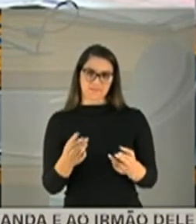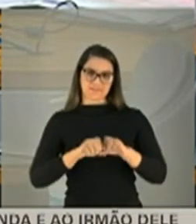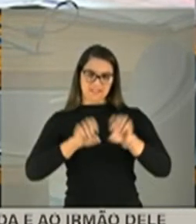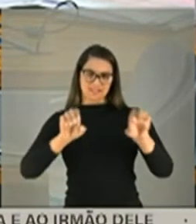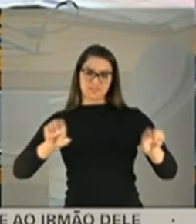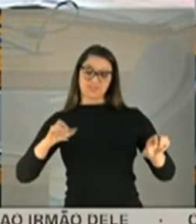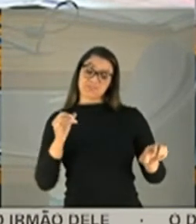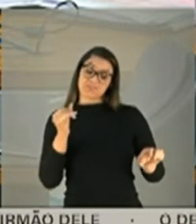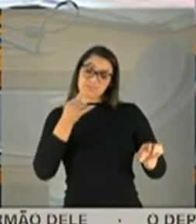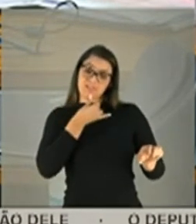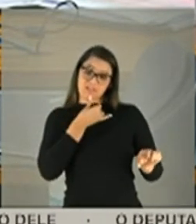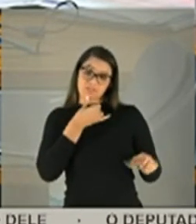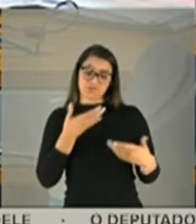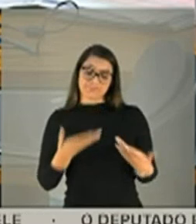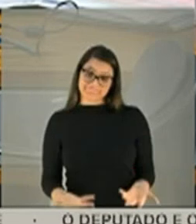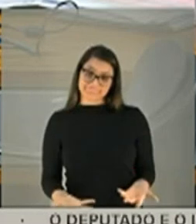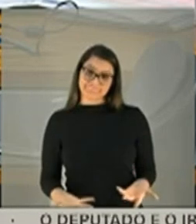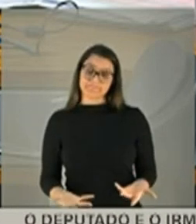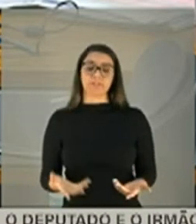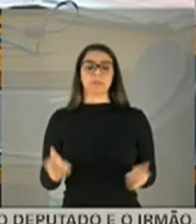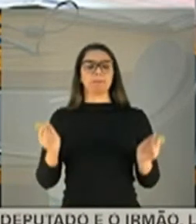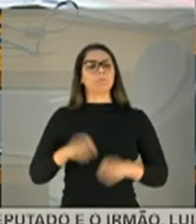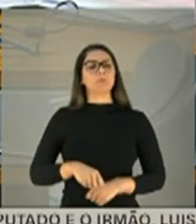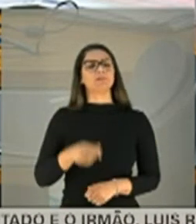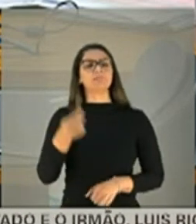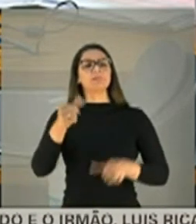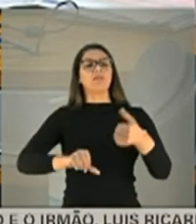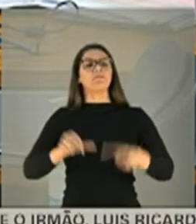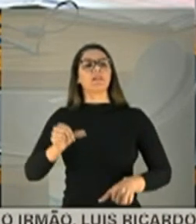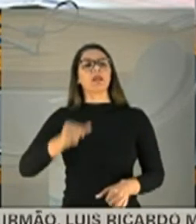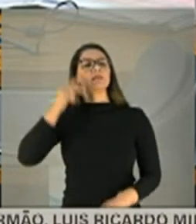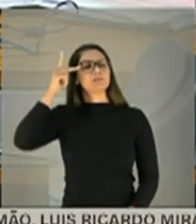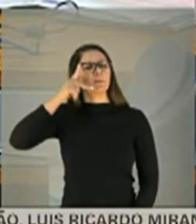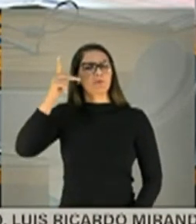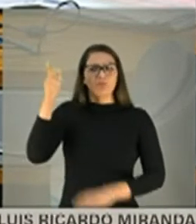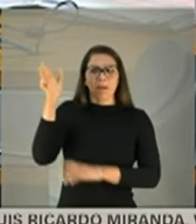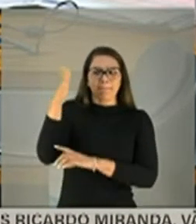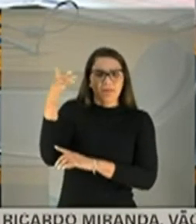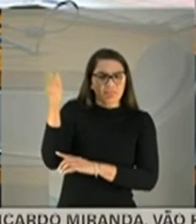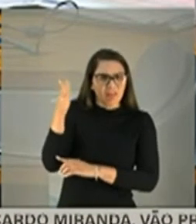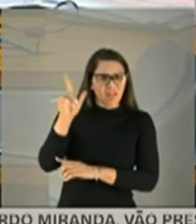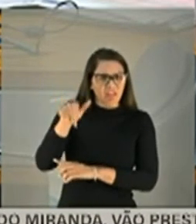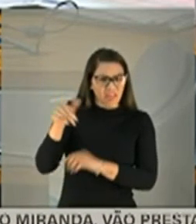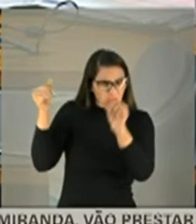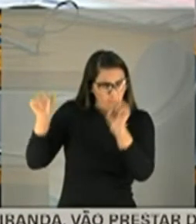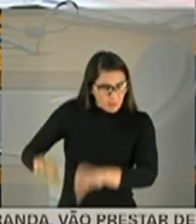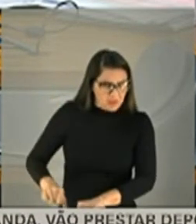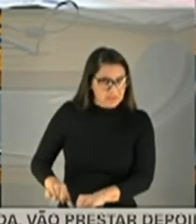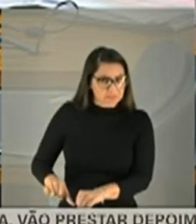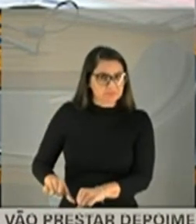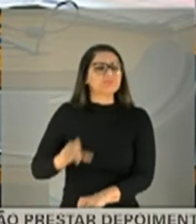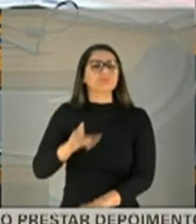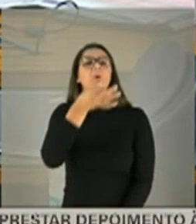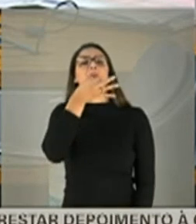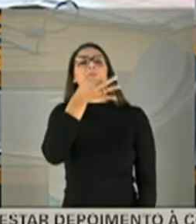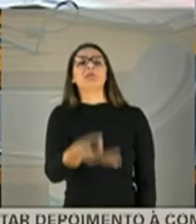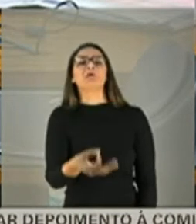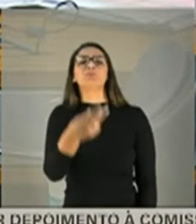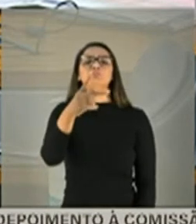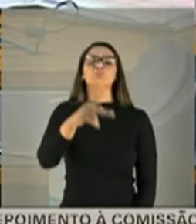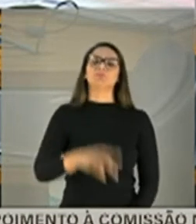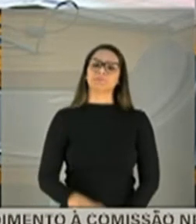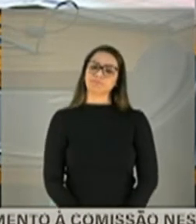triste realidade, podemos considerar que essa política das bandeiras foi um desastre? O que é que o senhor acha